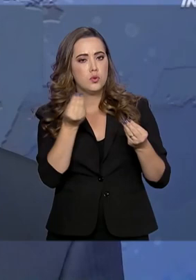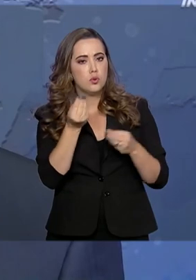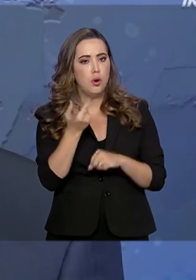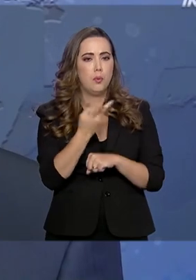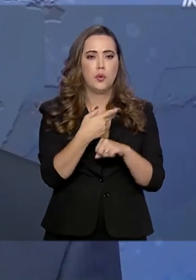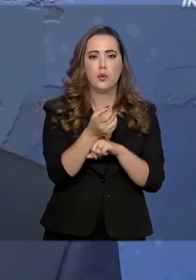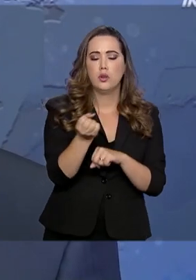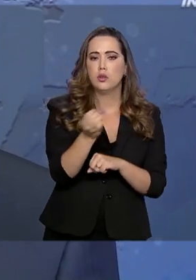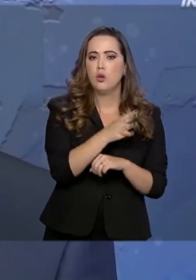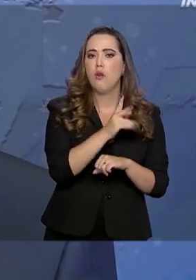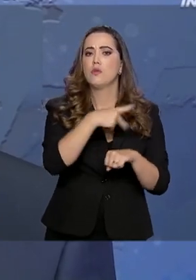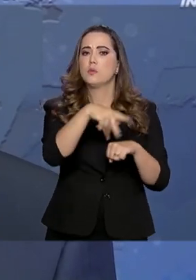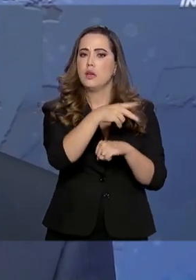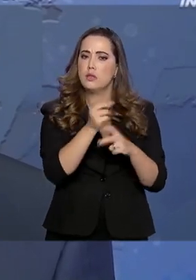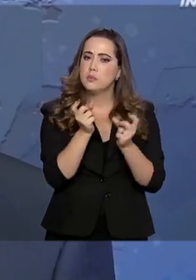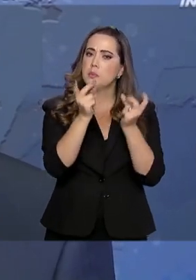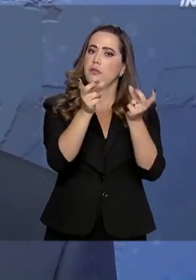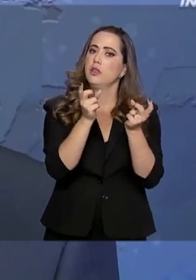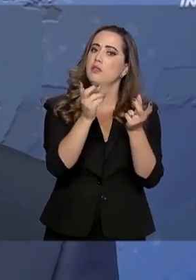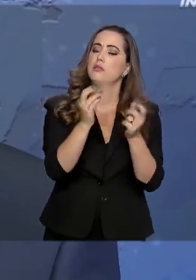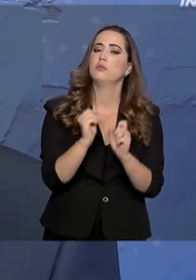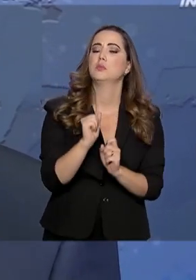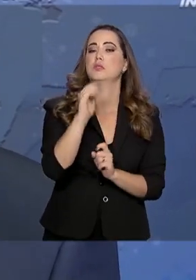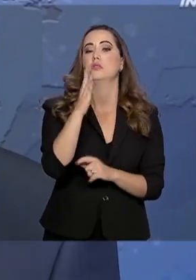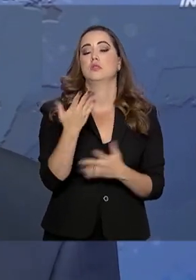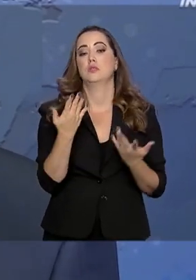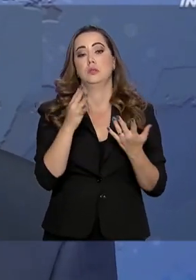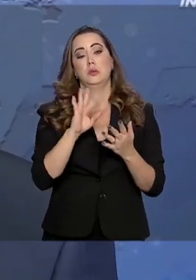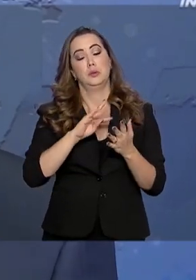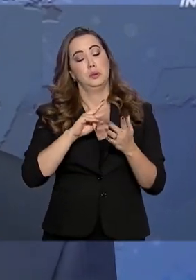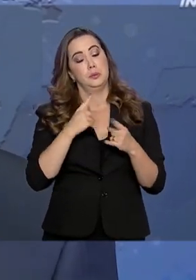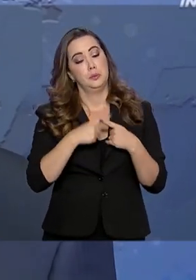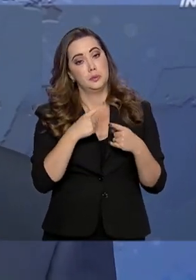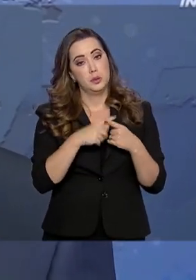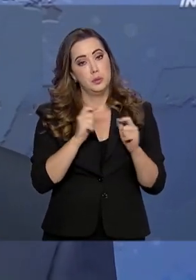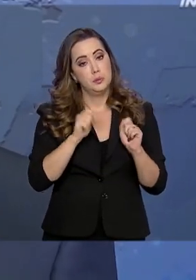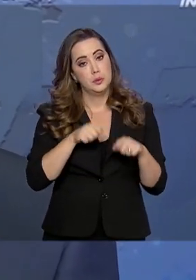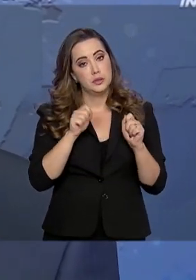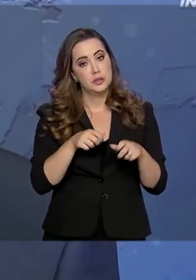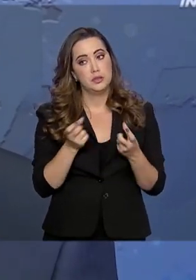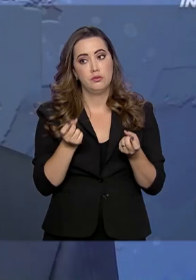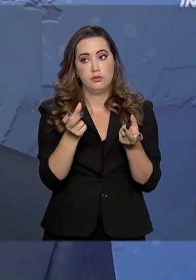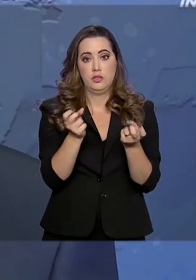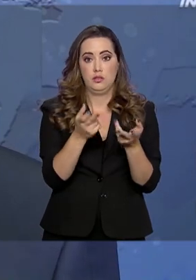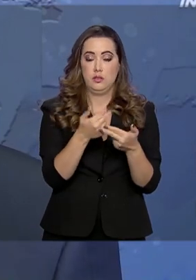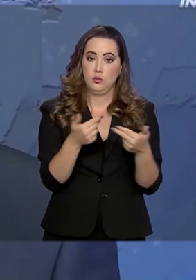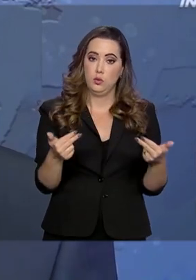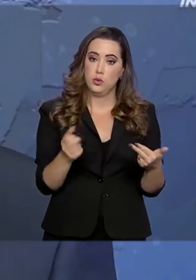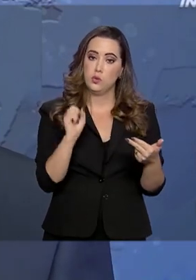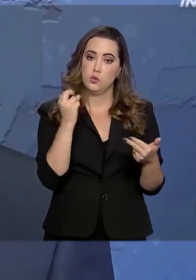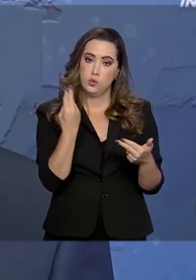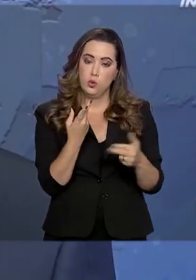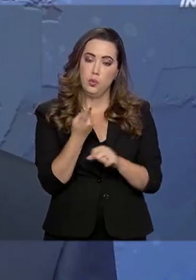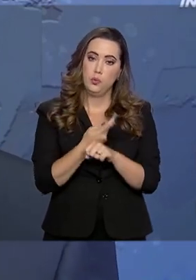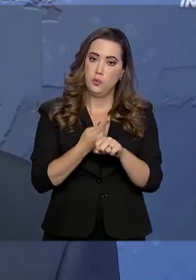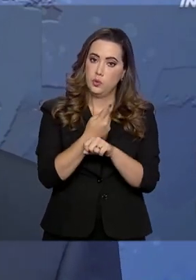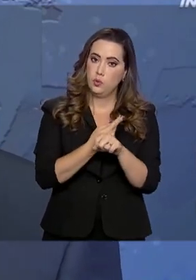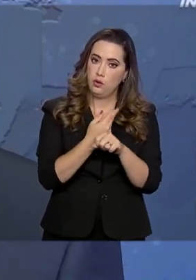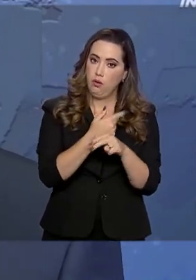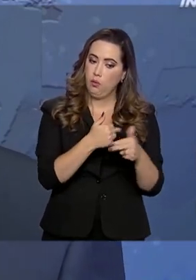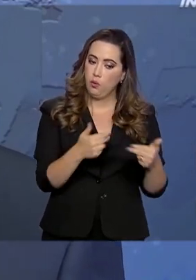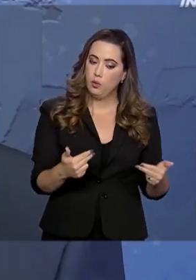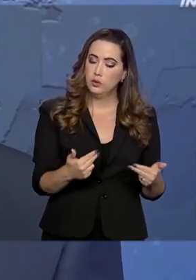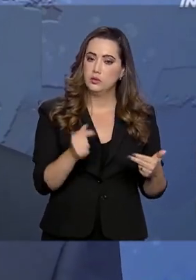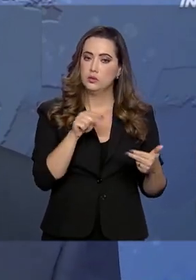busca de novos mercados a prospecção de novos mercados lá no sentido de poder então vender a sua produção ou buscar